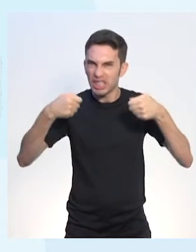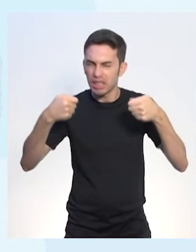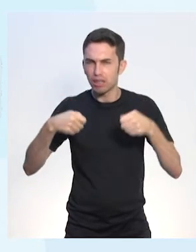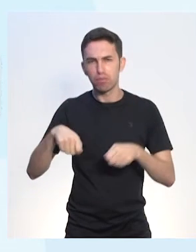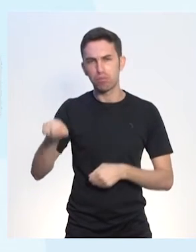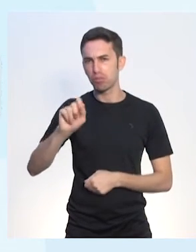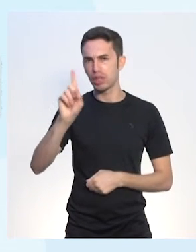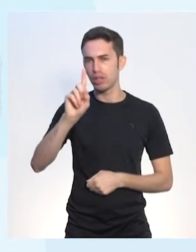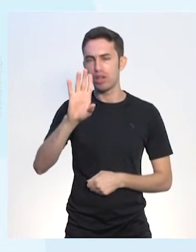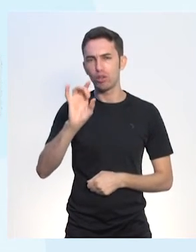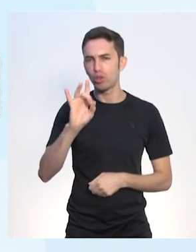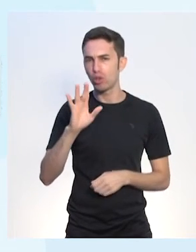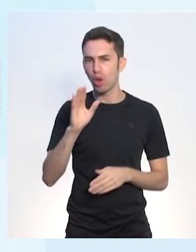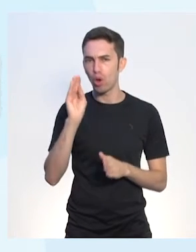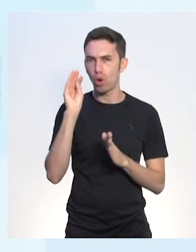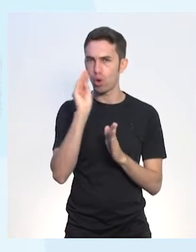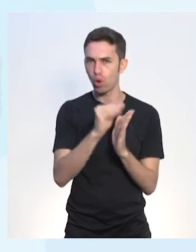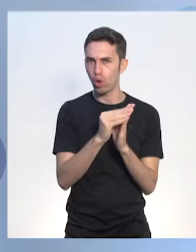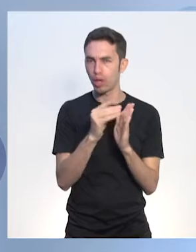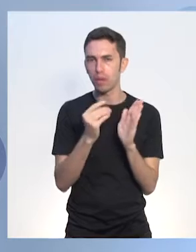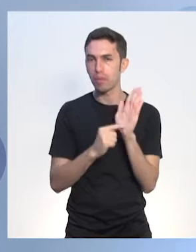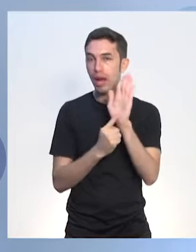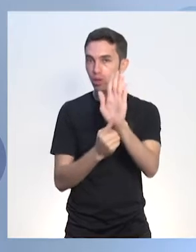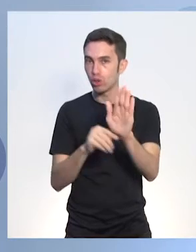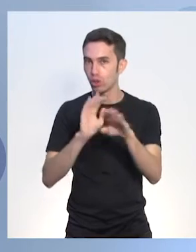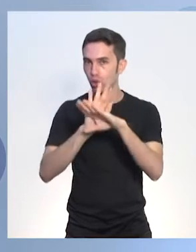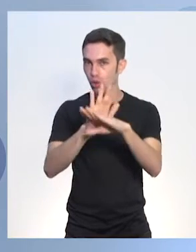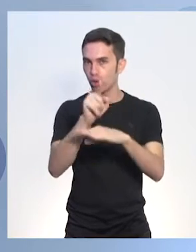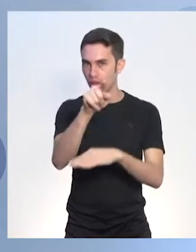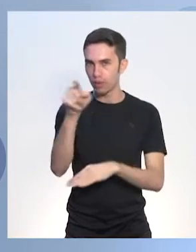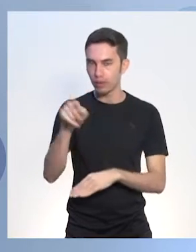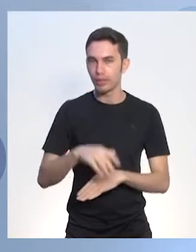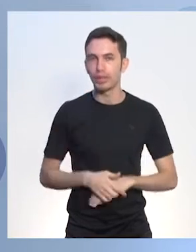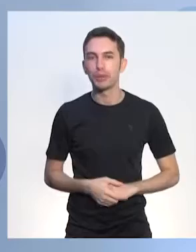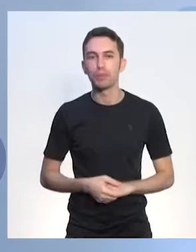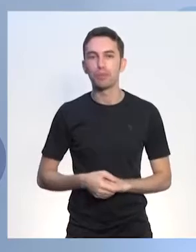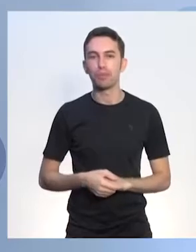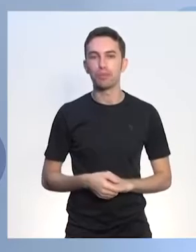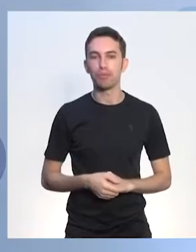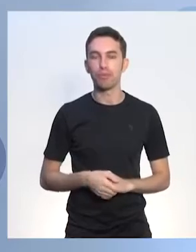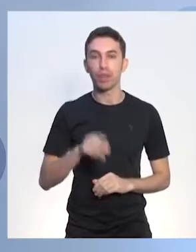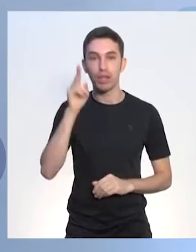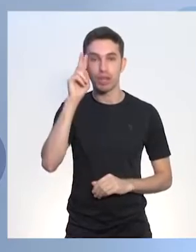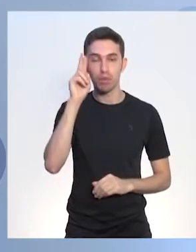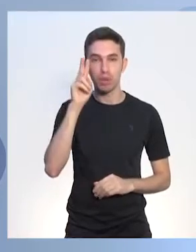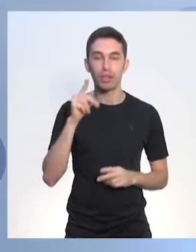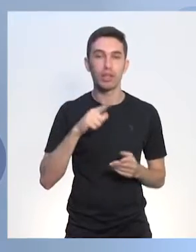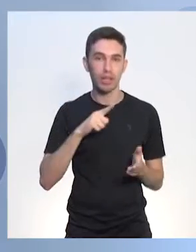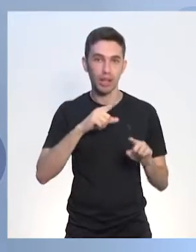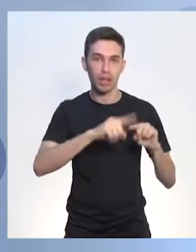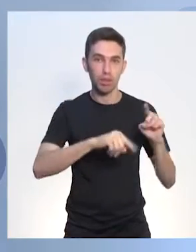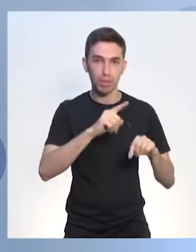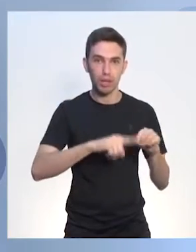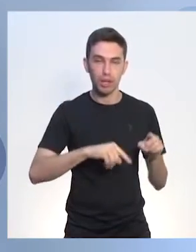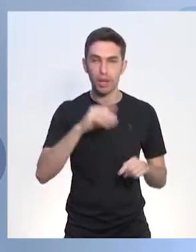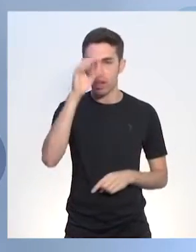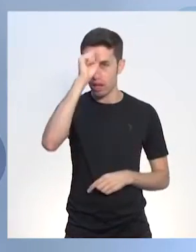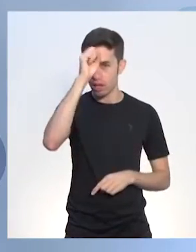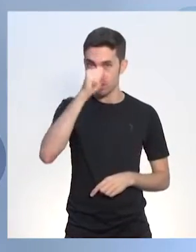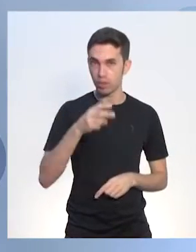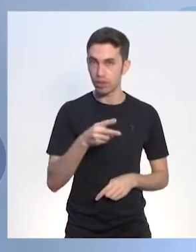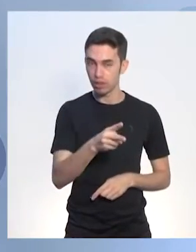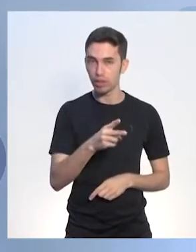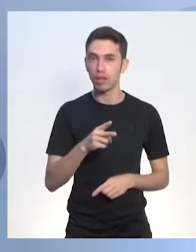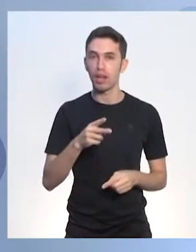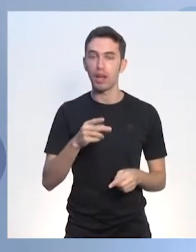os nossos valores. Lembrando que tudo isso está no material do Aprender Sempre, lá na página 15